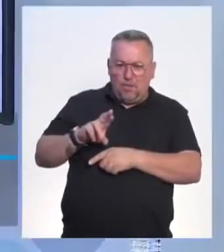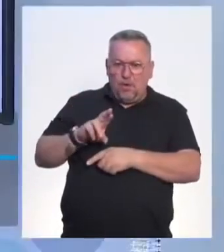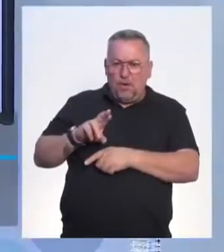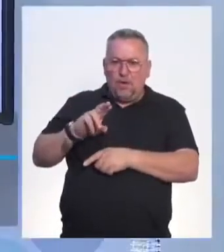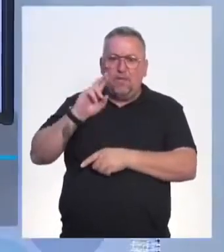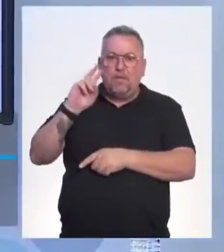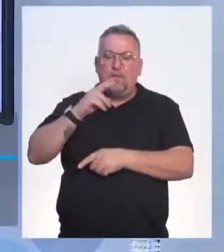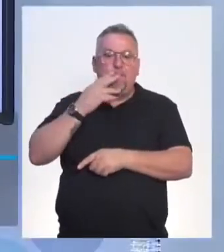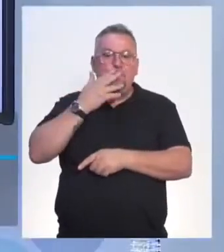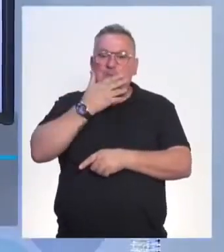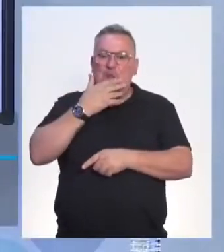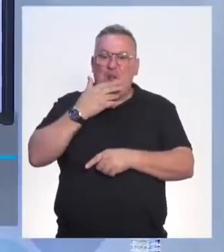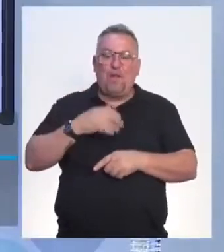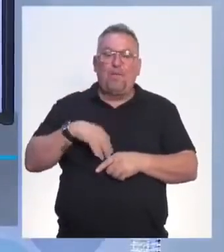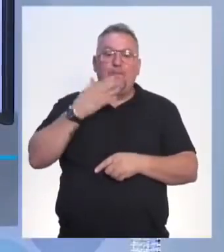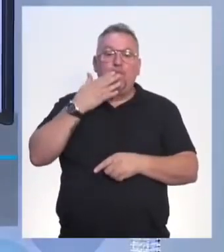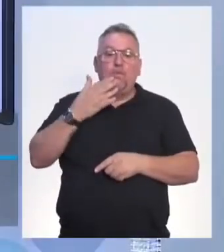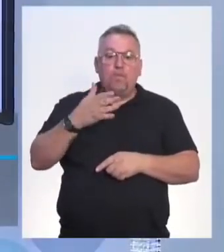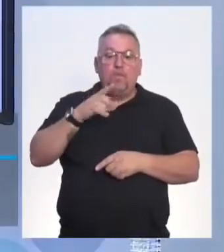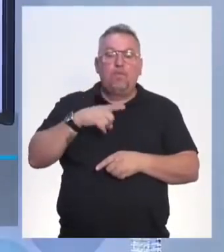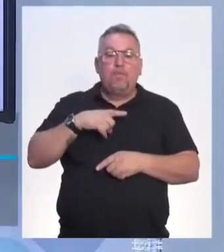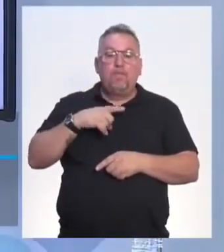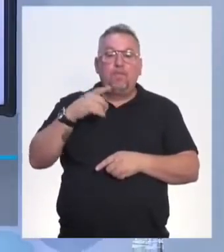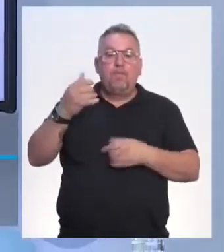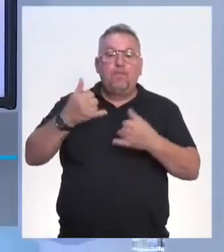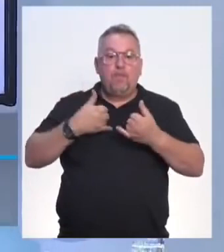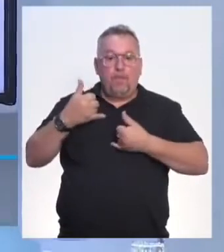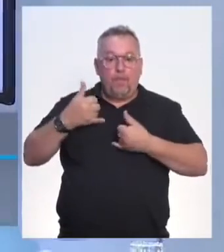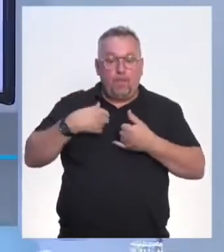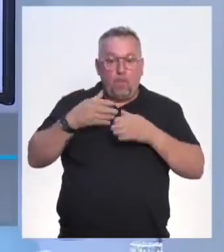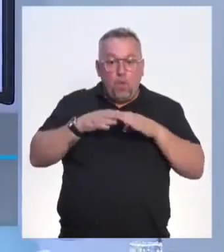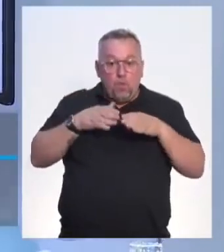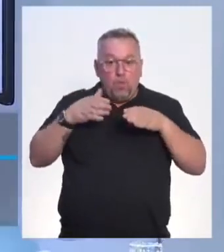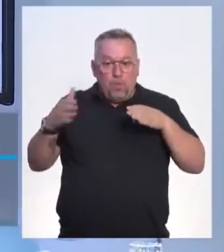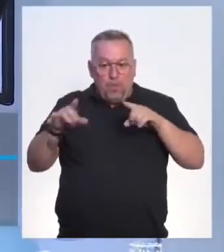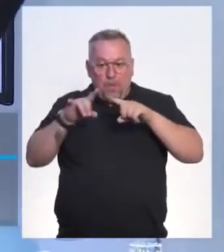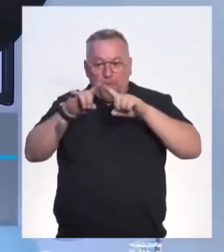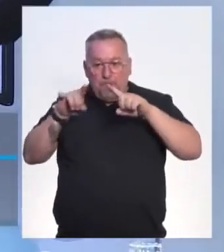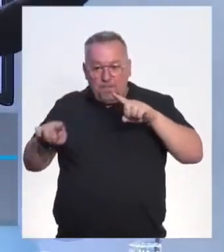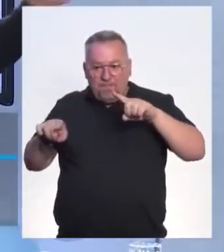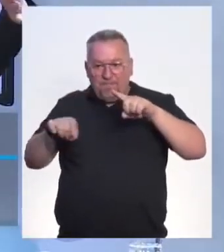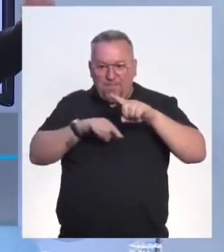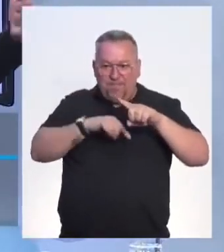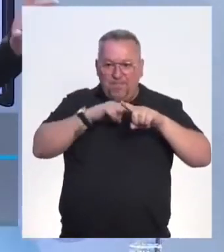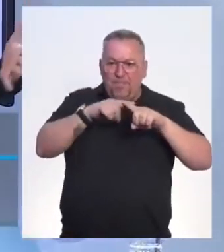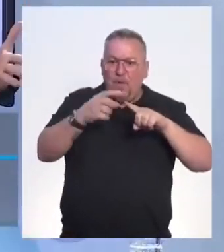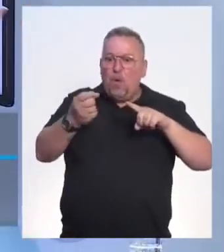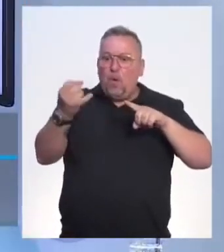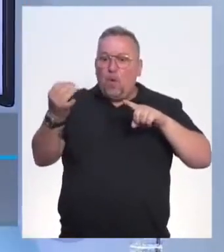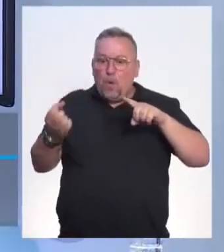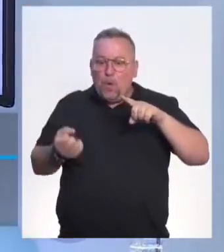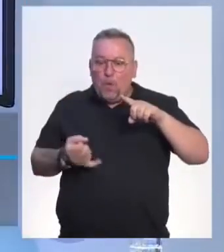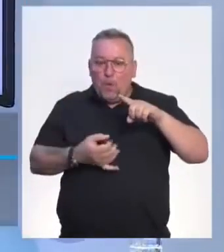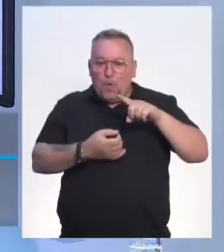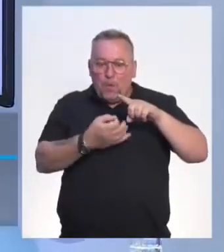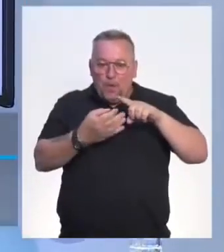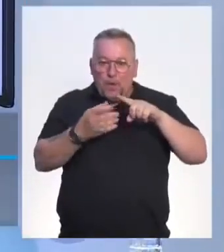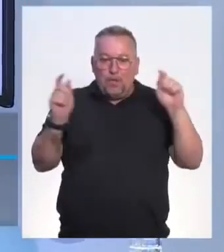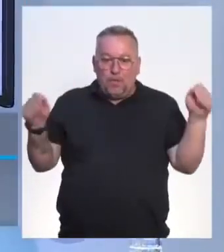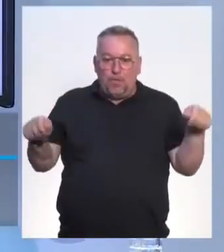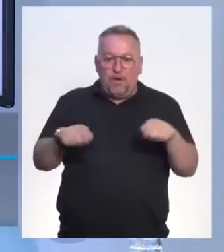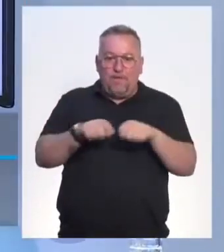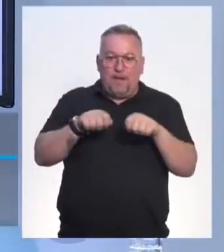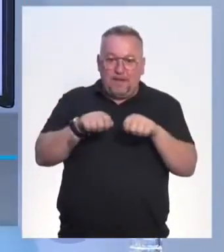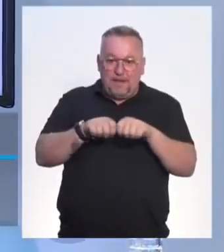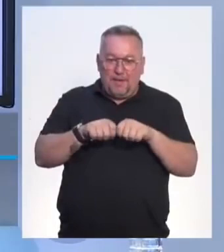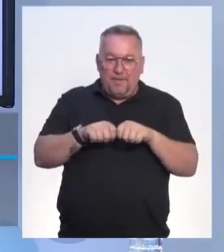resolver, então. Então, eu vou pedir para você meditar, por favor, quais são os lados de cada um aí, cada lado do triângulo, para eu poder fazer a